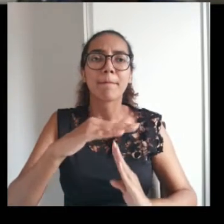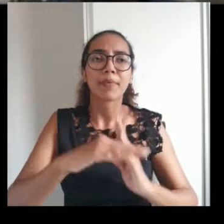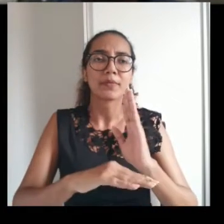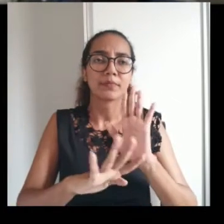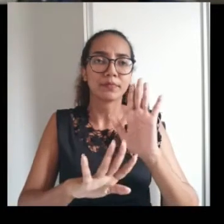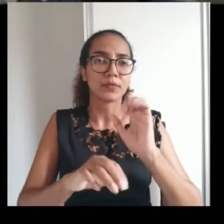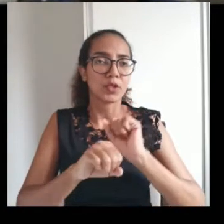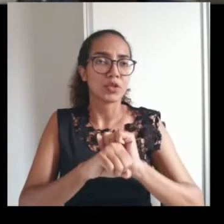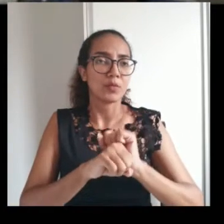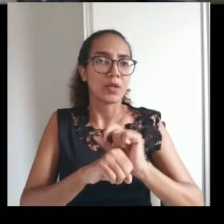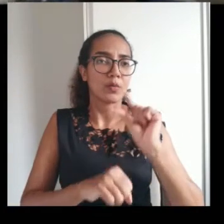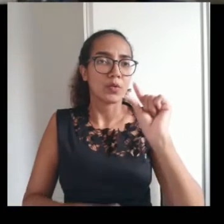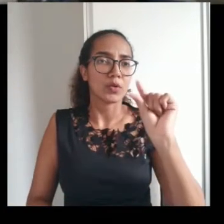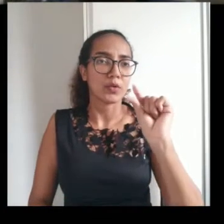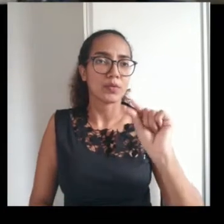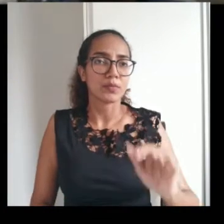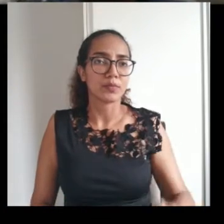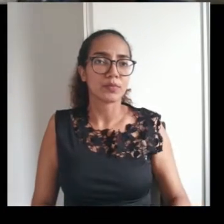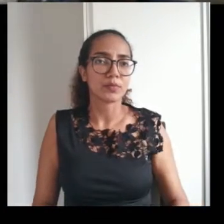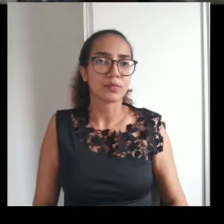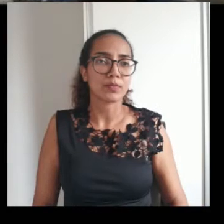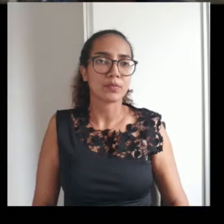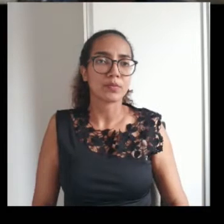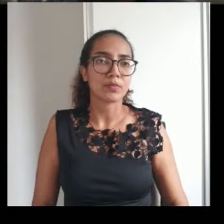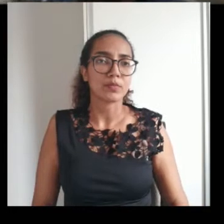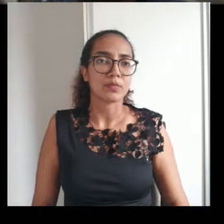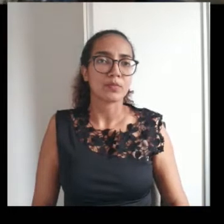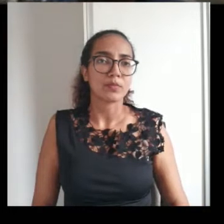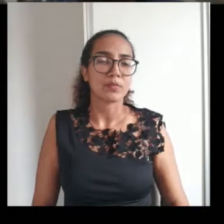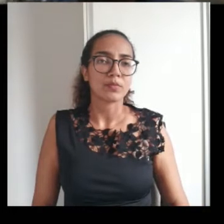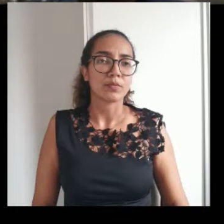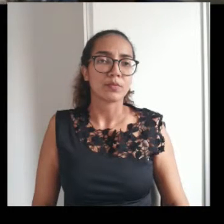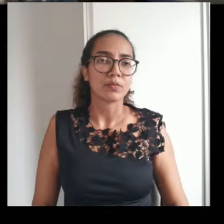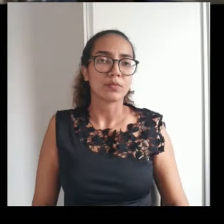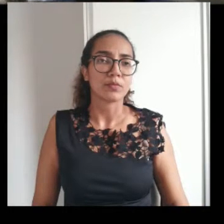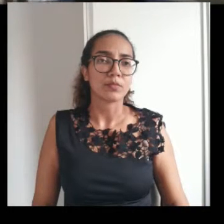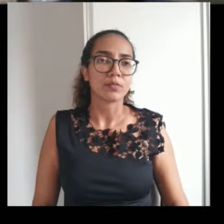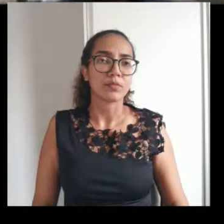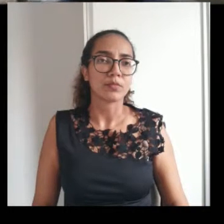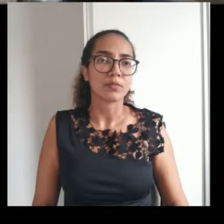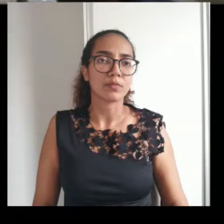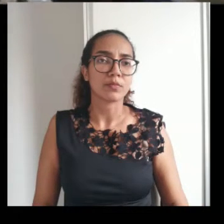tá? Dá uma bonita aqui. Esse exemplo que eu estou falando aqui, só um instante.